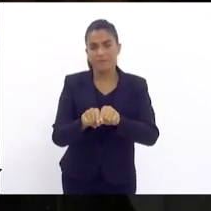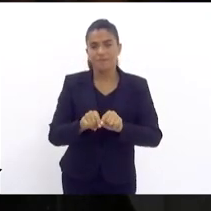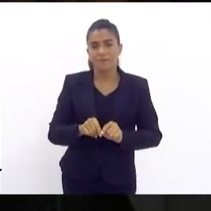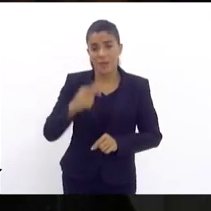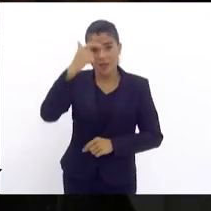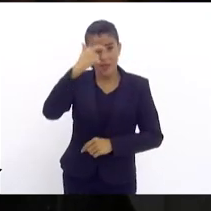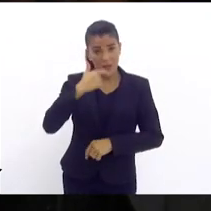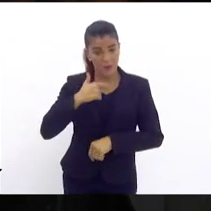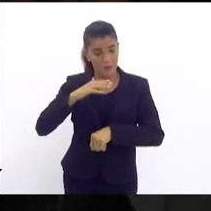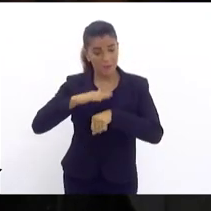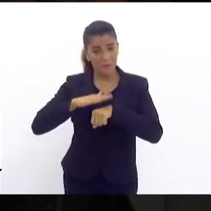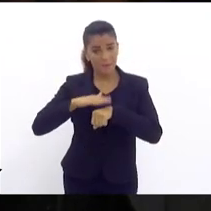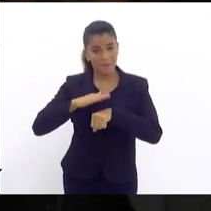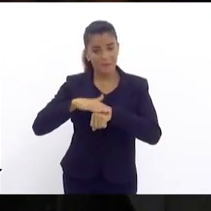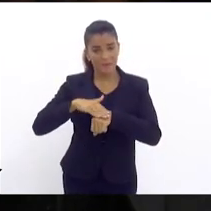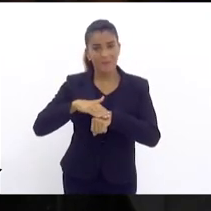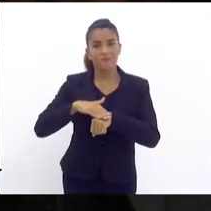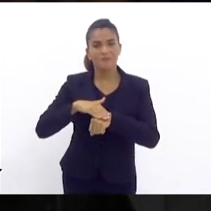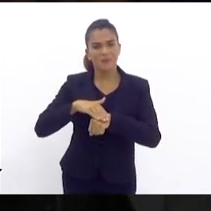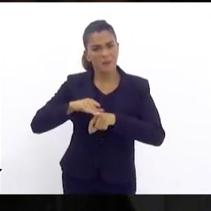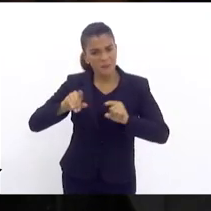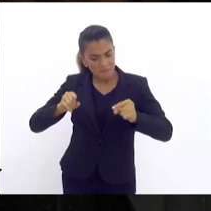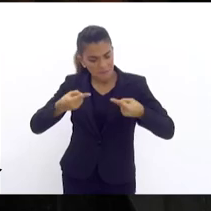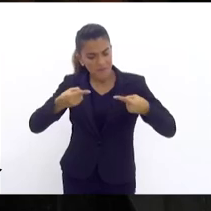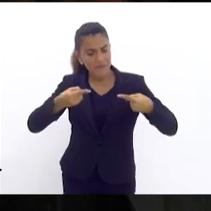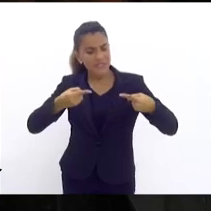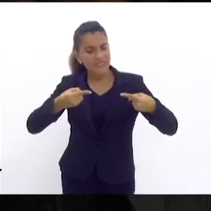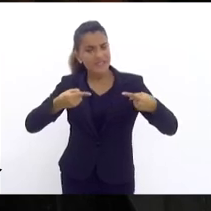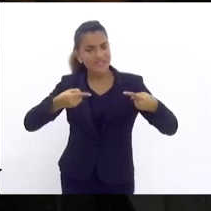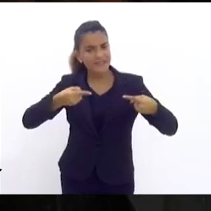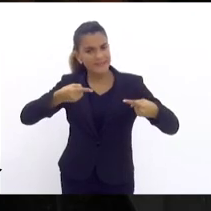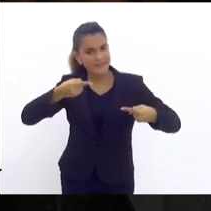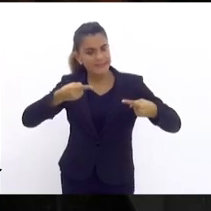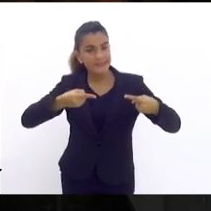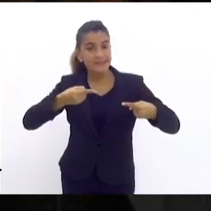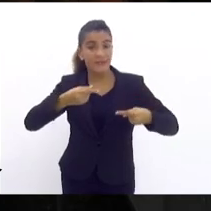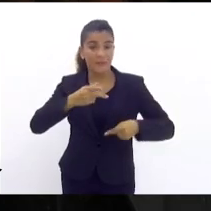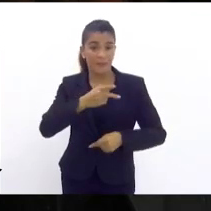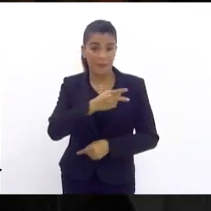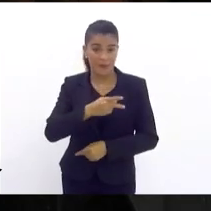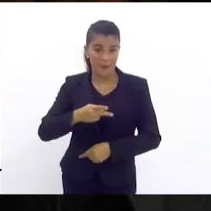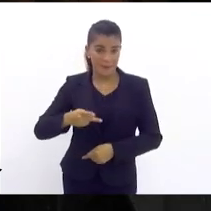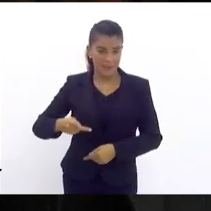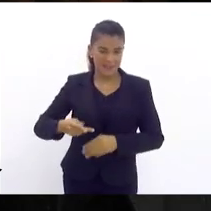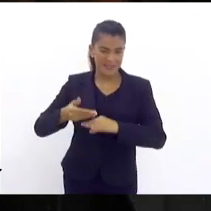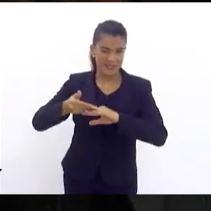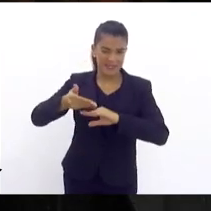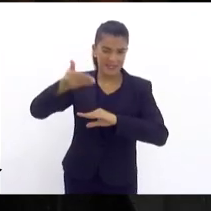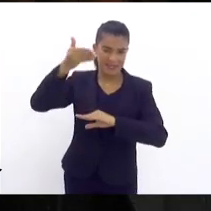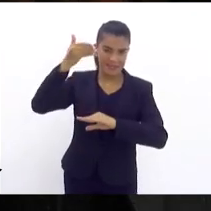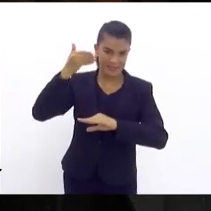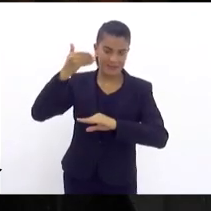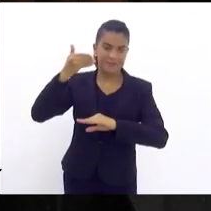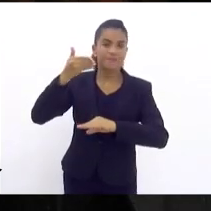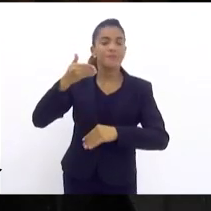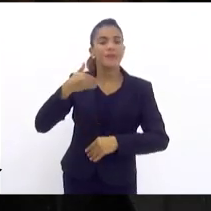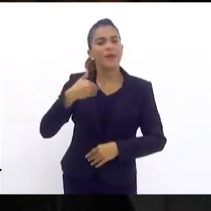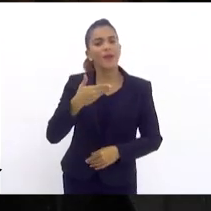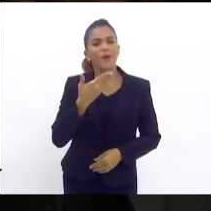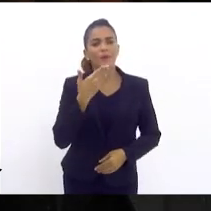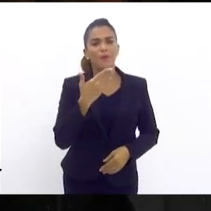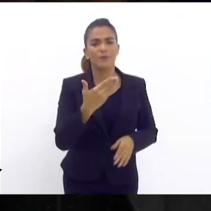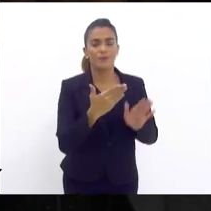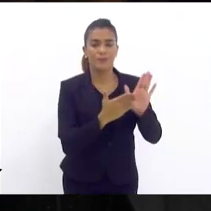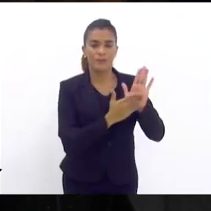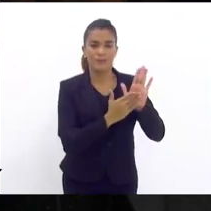eu mesmo te vi um embate com a presidência época que eu propus uma